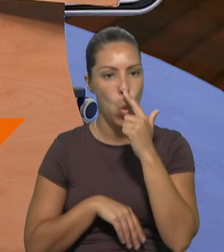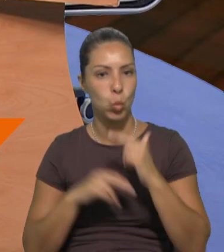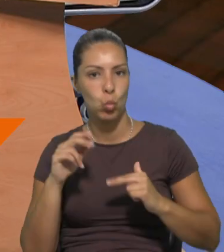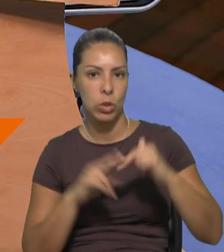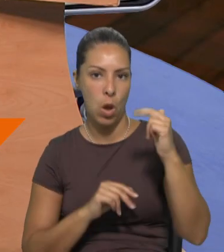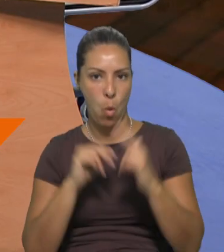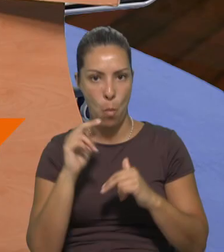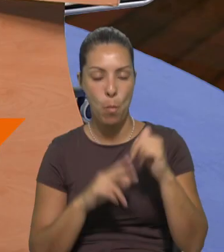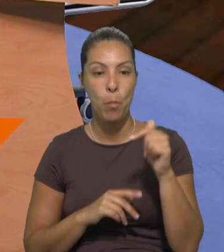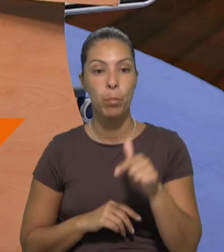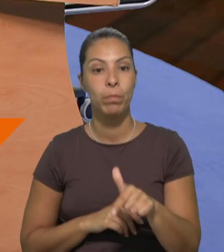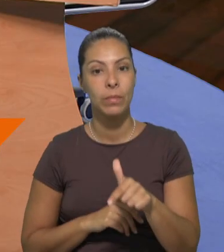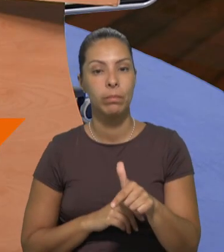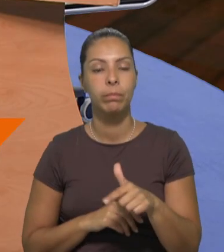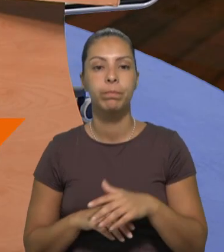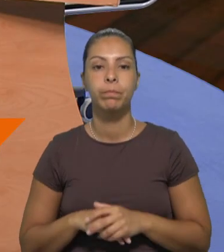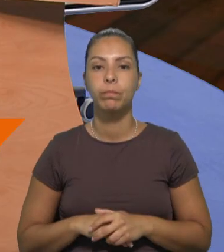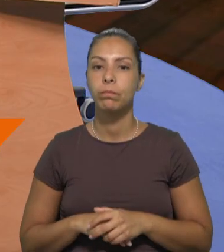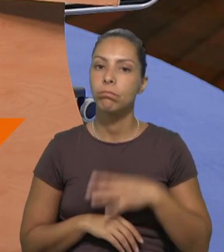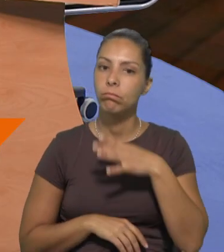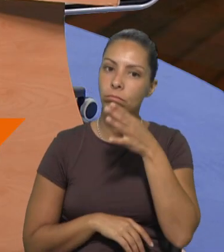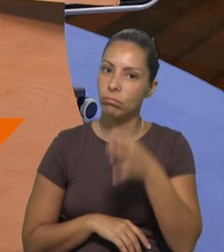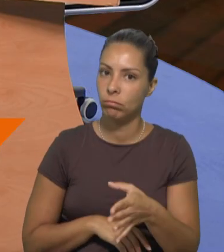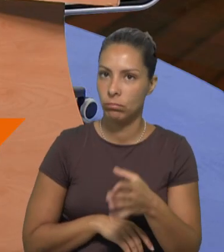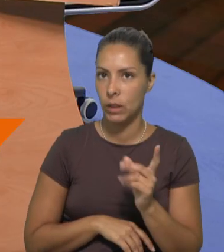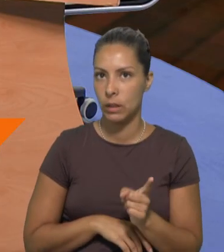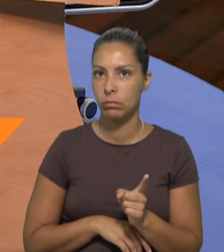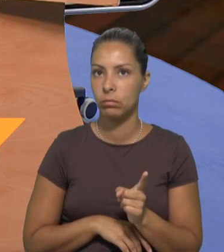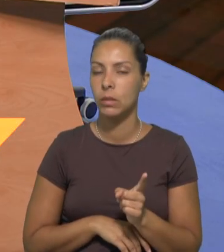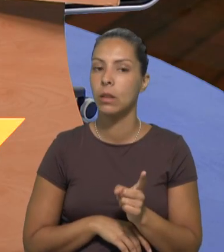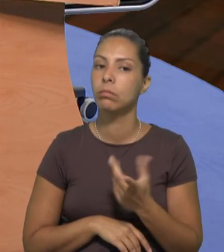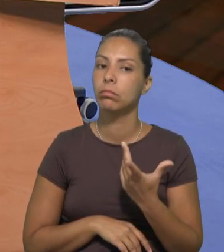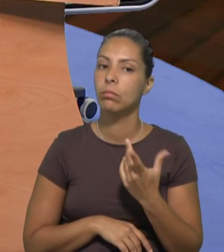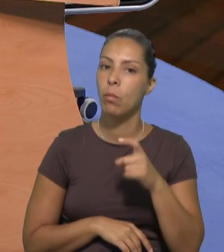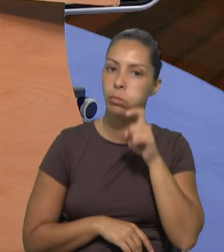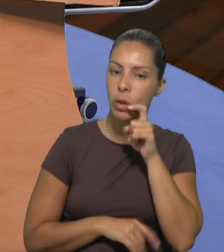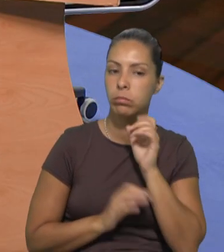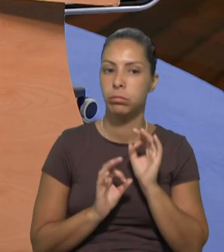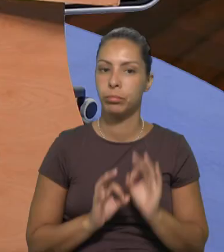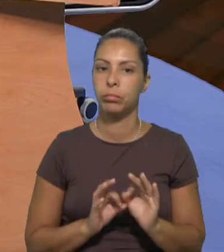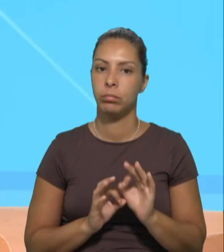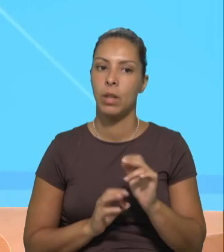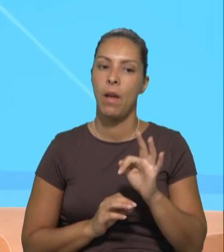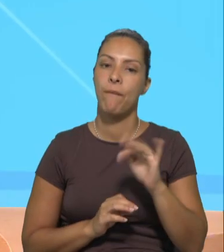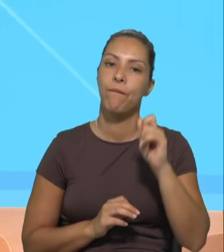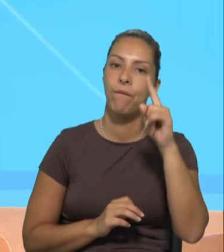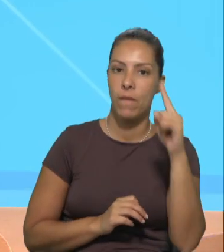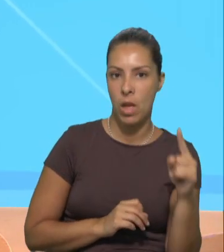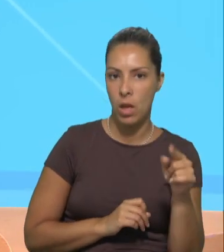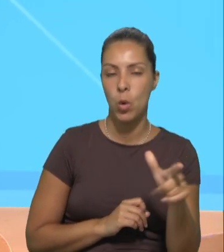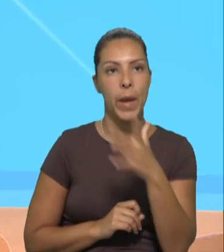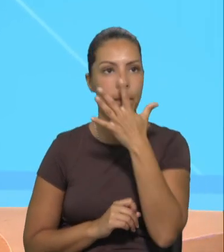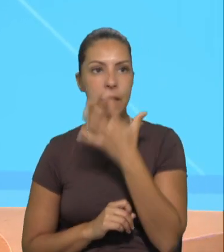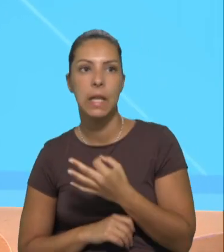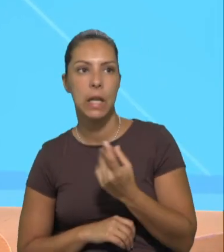facto, a carta aos Hebreus diz-nos isto, não é? A garantia e a certeza da fé não é a garantia e a certeza